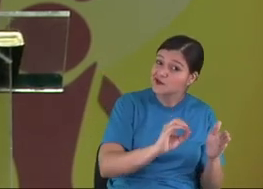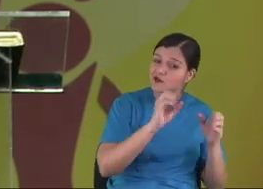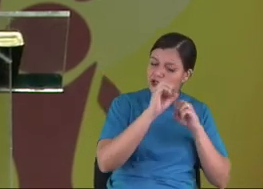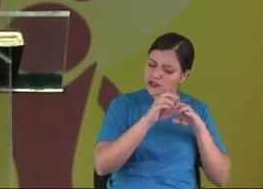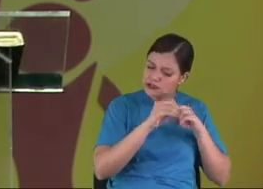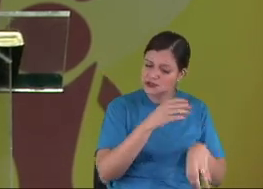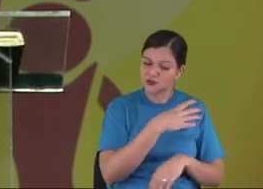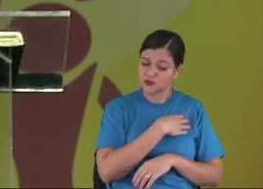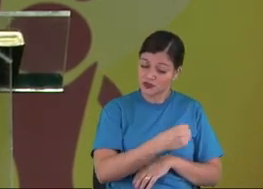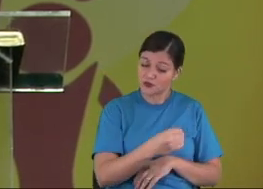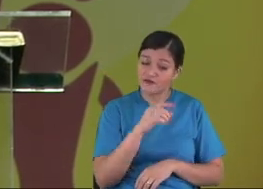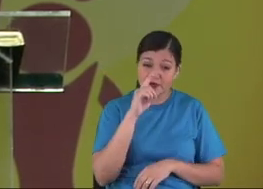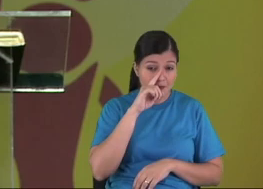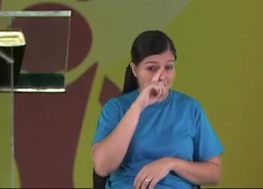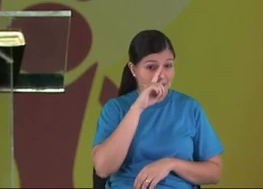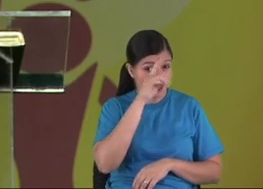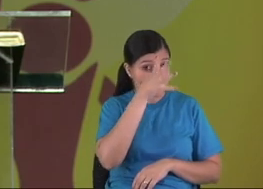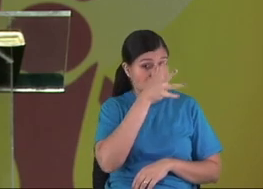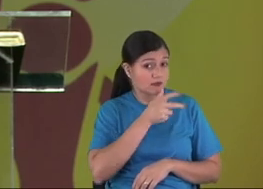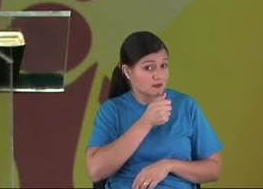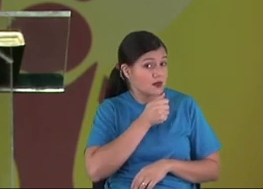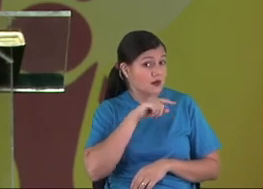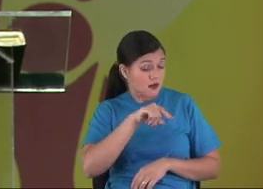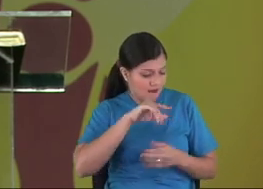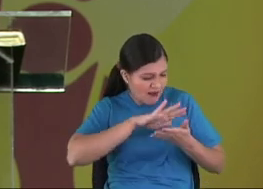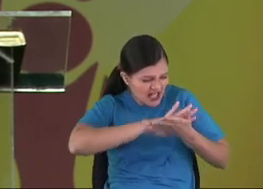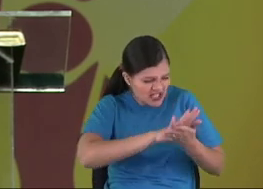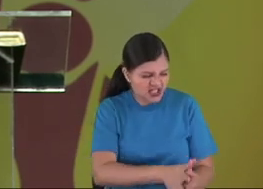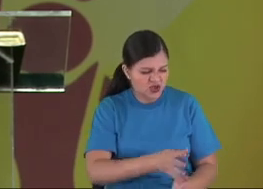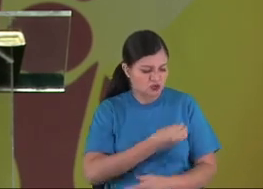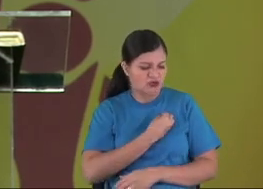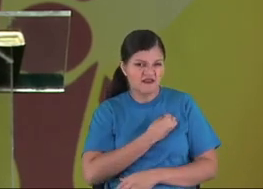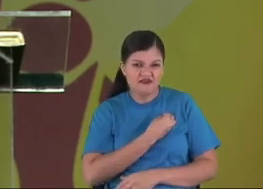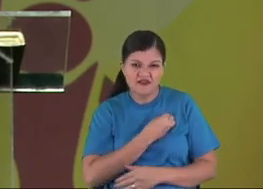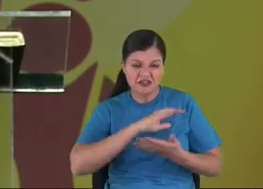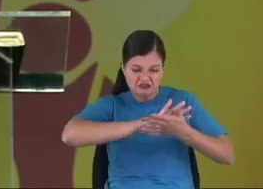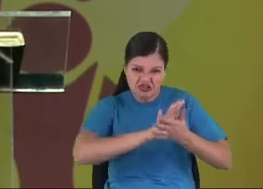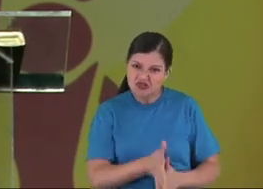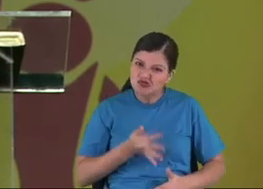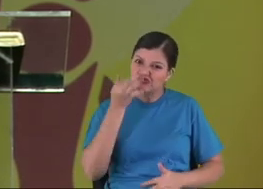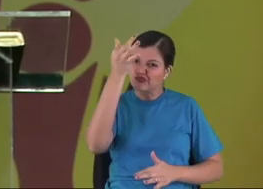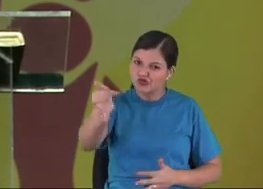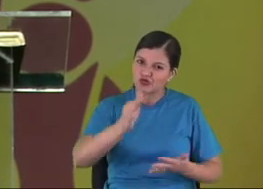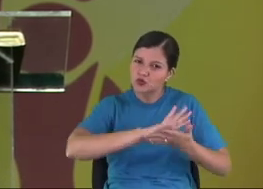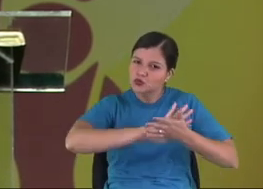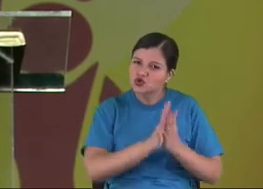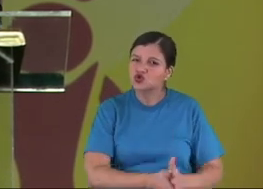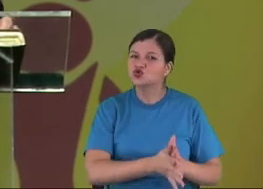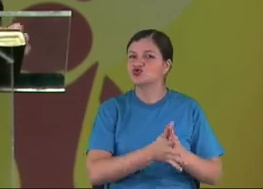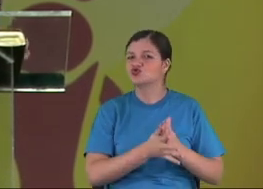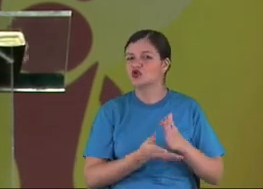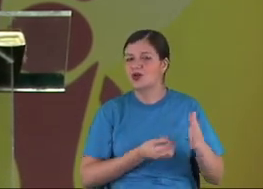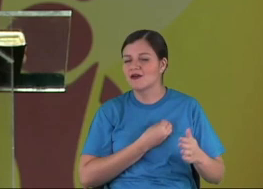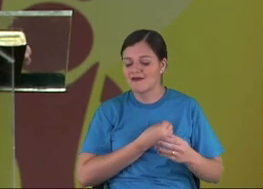da imoralidade. Né? Que ela destrói a vida, ela destrói o futuro, destrói o dinheiro, destrói a